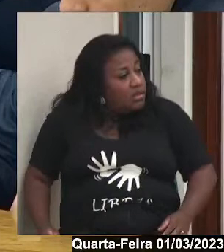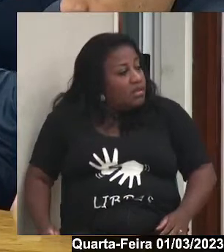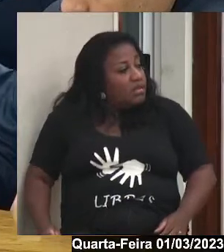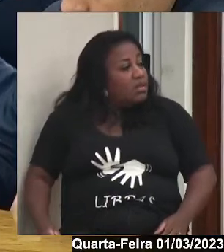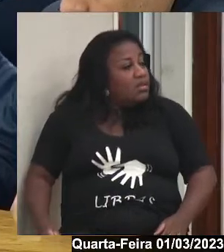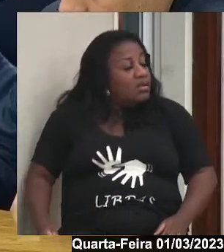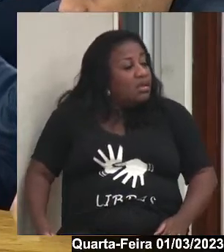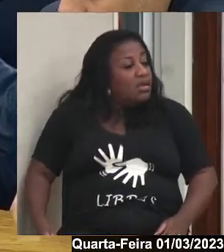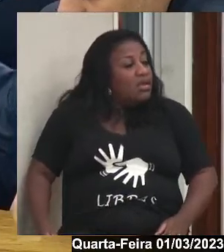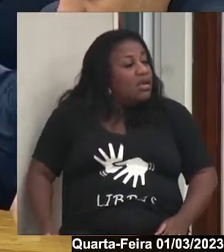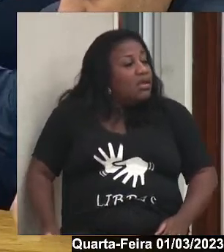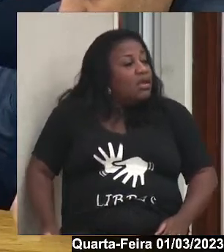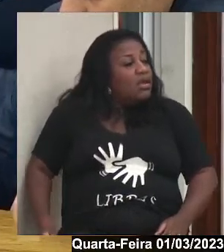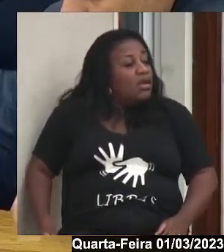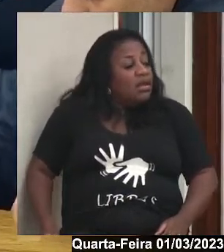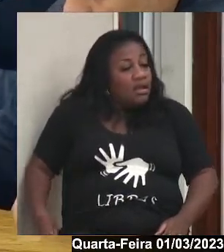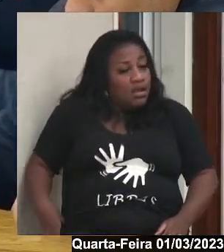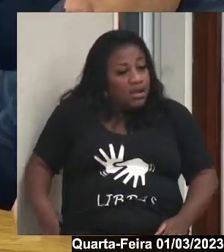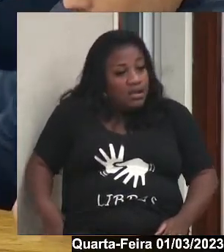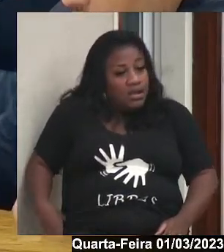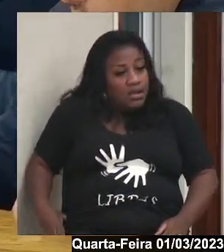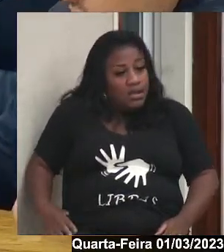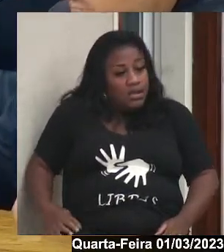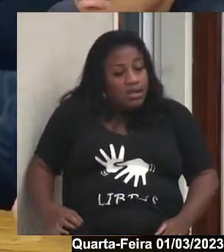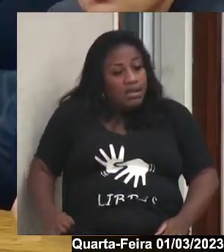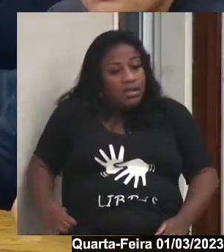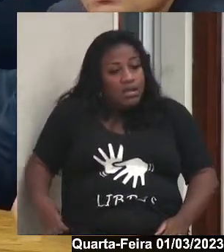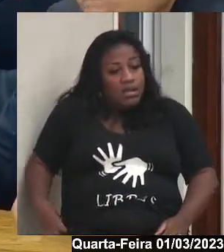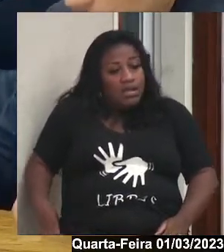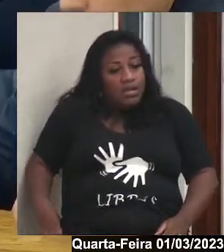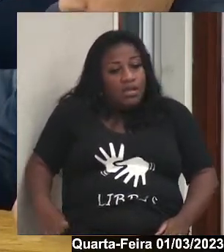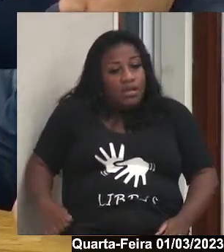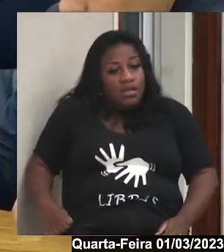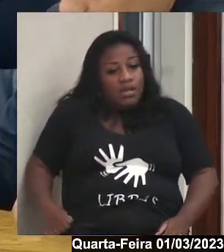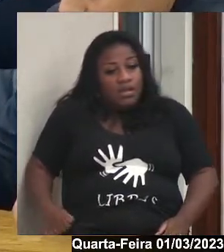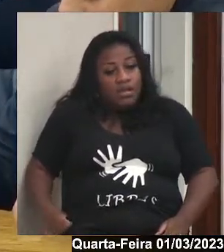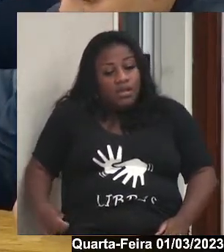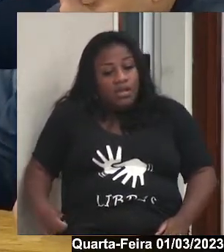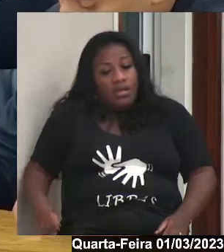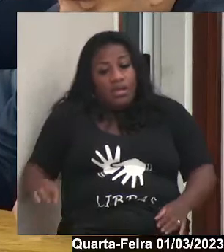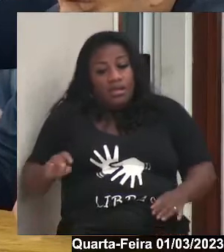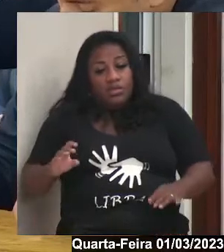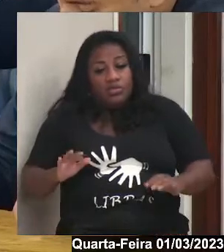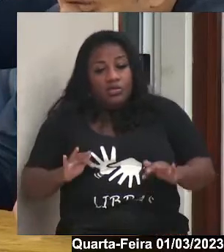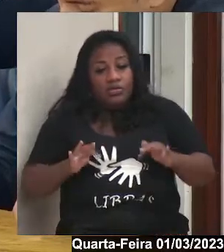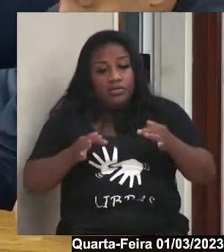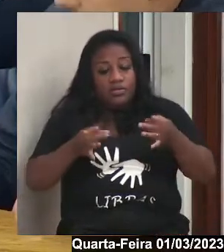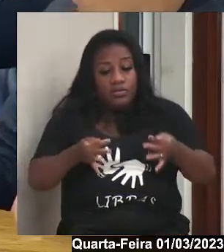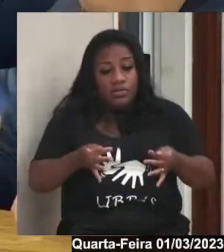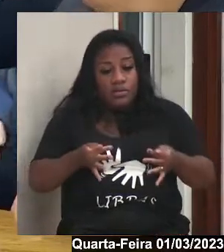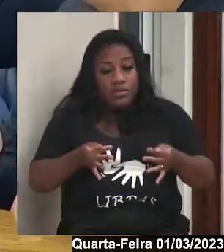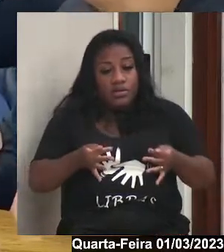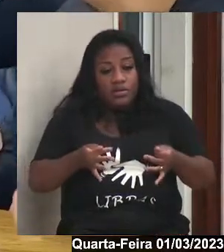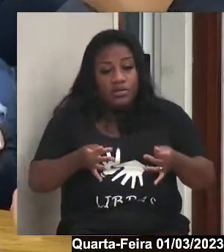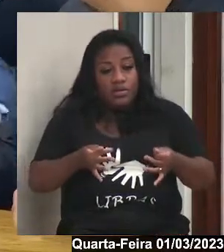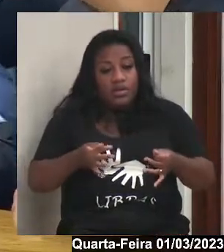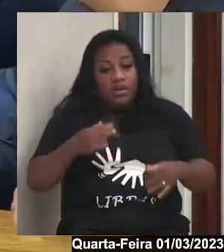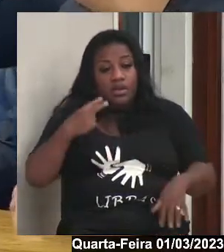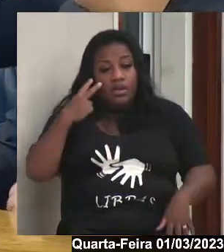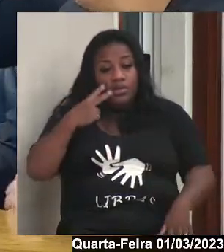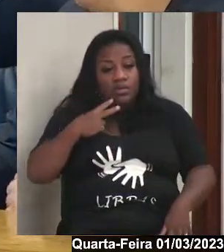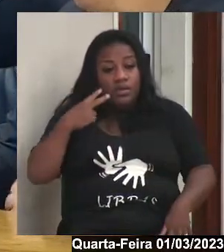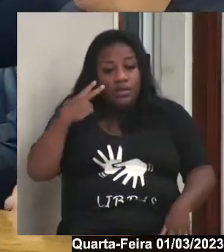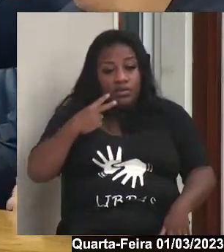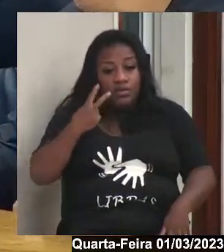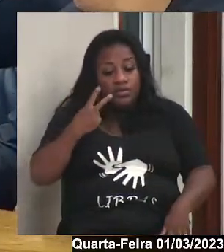Certo, parabéns, Maico. Maico está fiscalizando, né? Então, gente, só para concluir, presidente, só dizer a você, vereador, que o senhor tem que